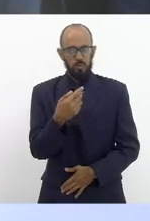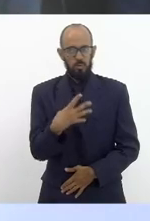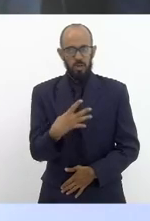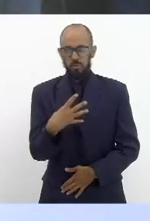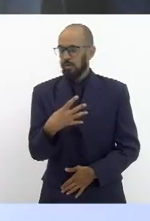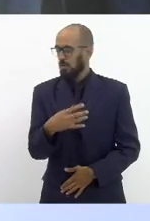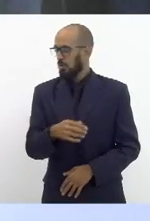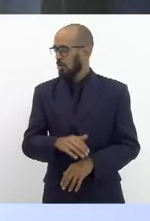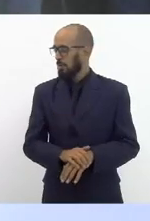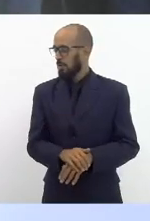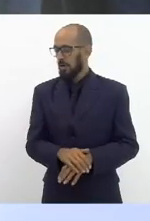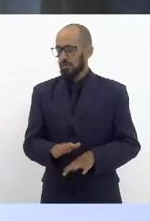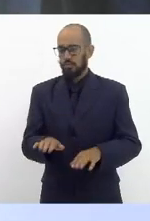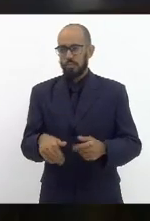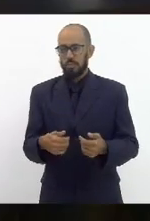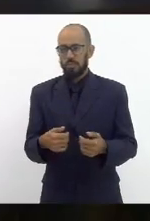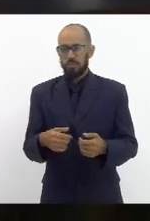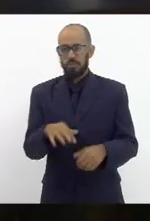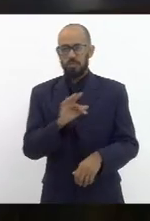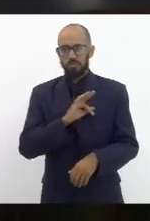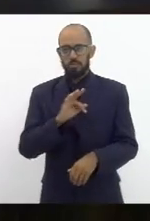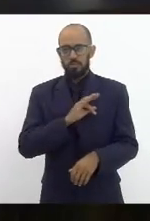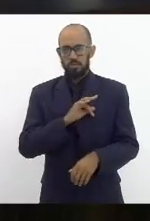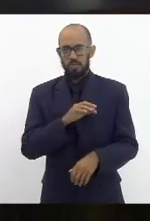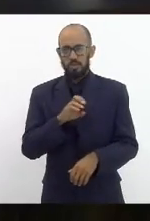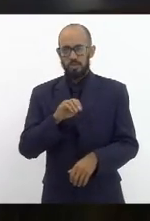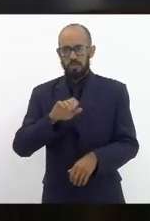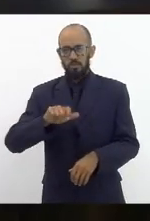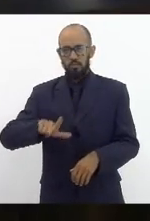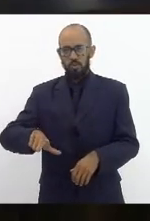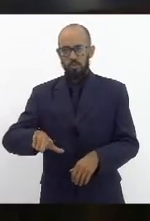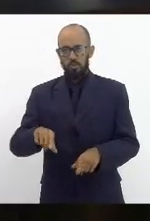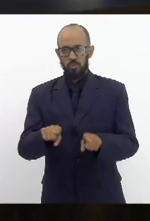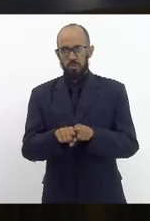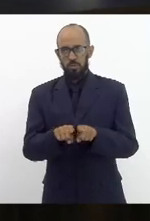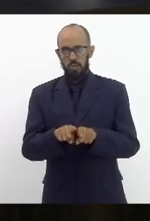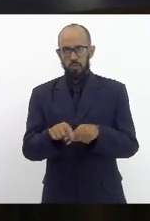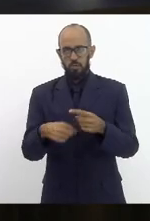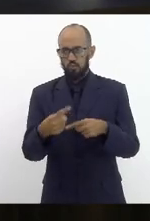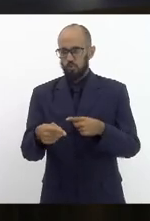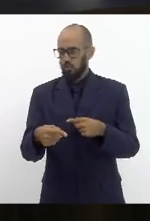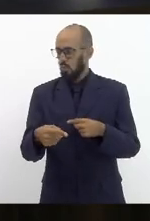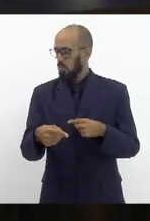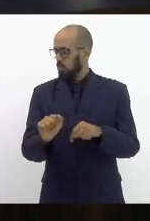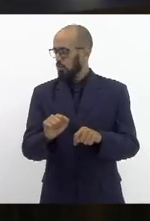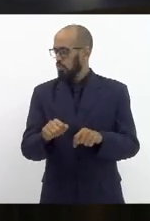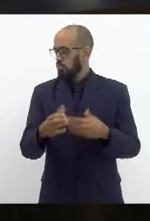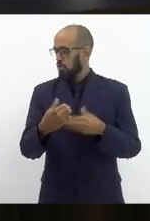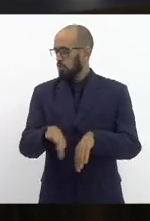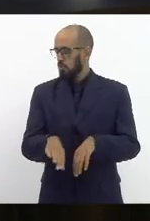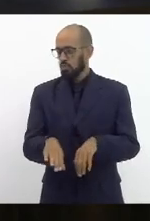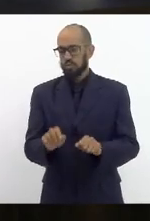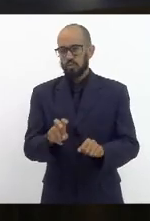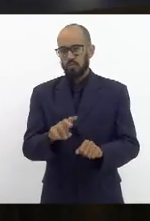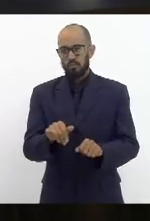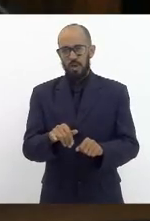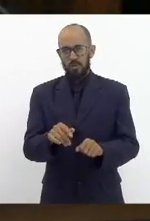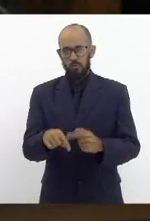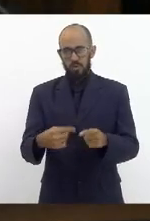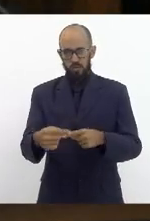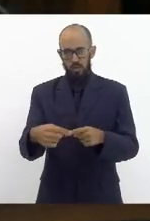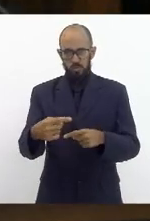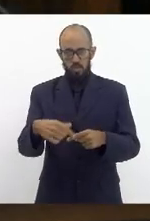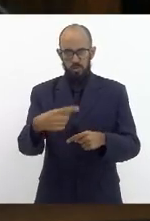3.164 inspetores da Polícia Civil e dos demais concursos que virão, né? E aí, muito